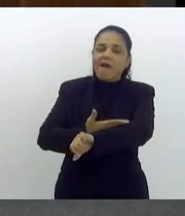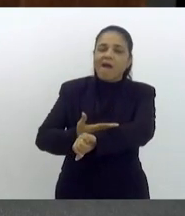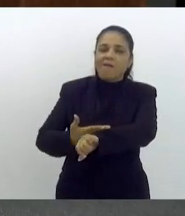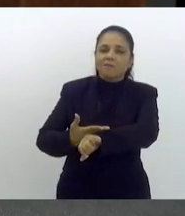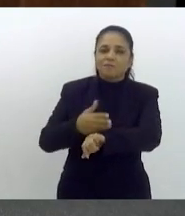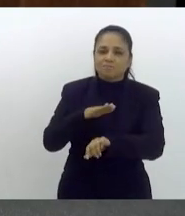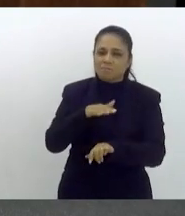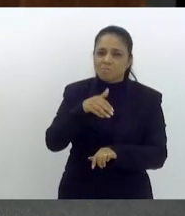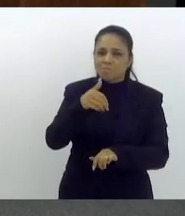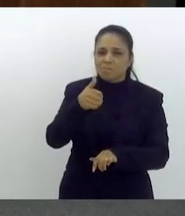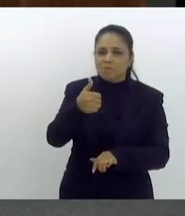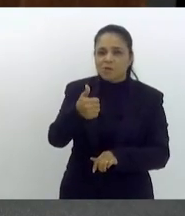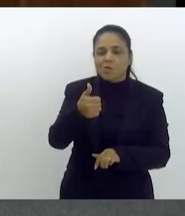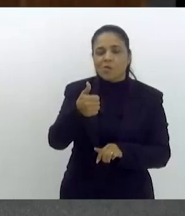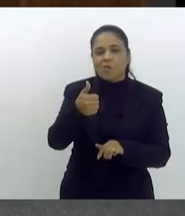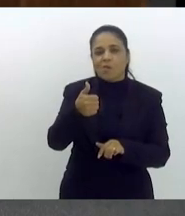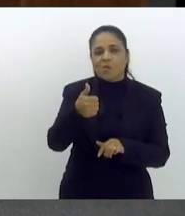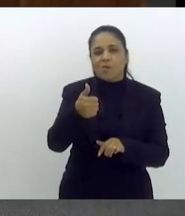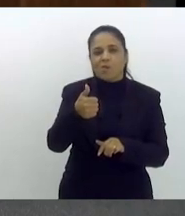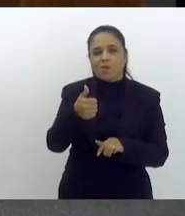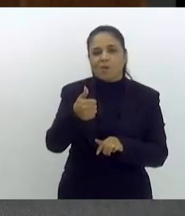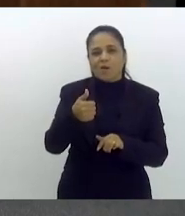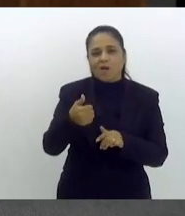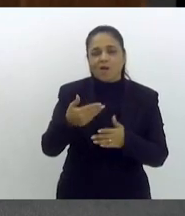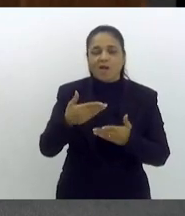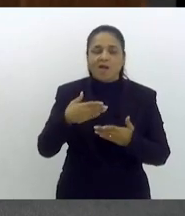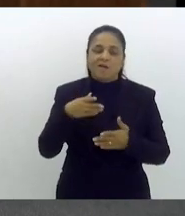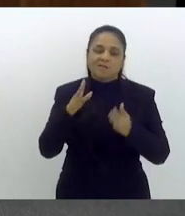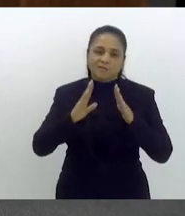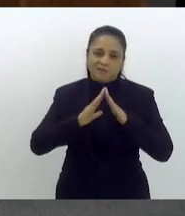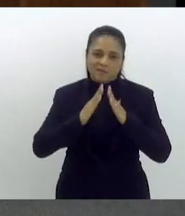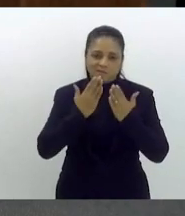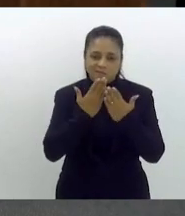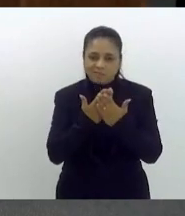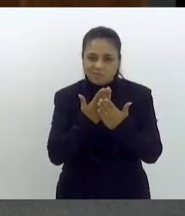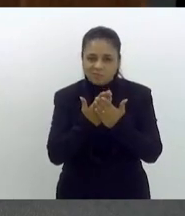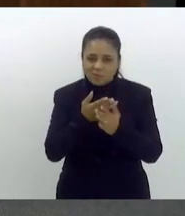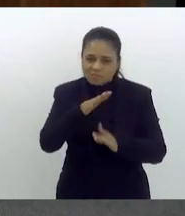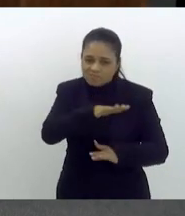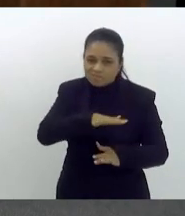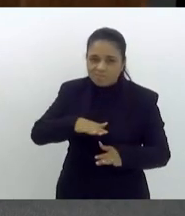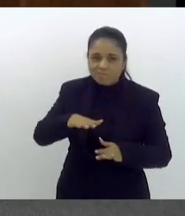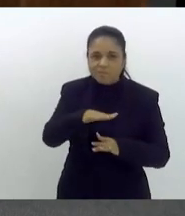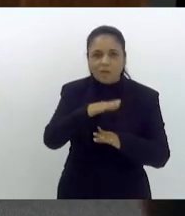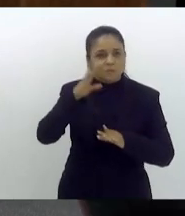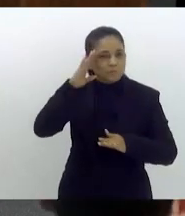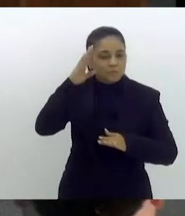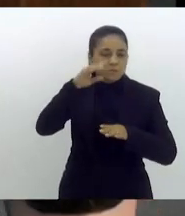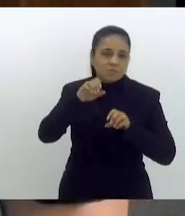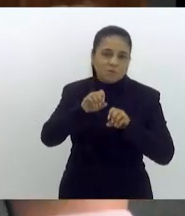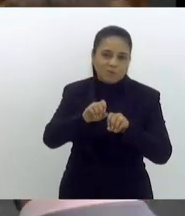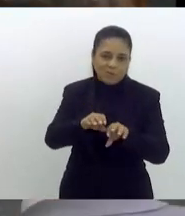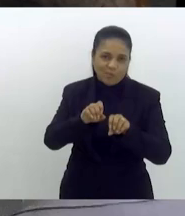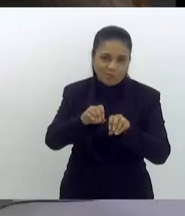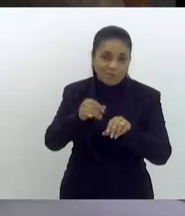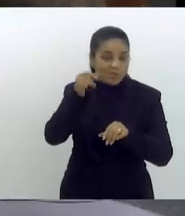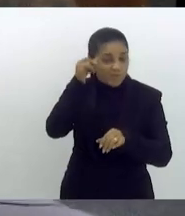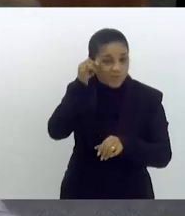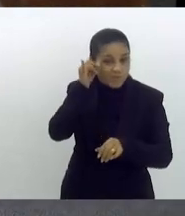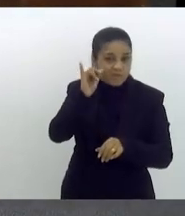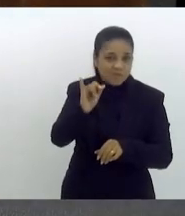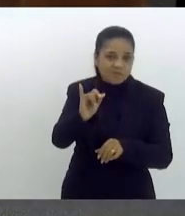né fosse adotados nas escolas que é o espaço da educação e evitaria